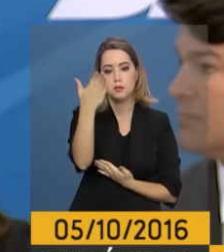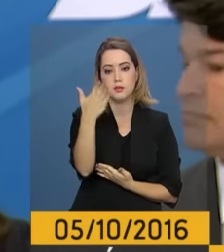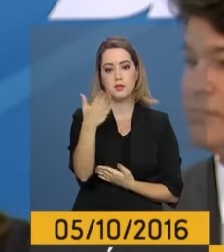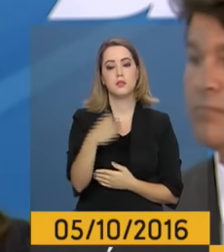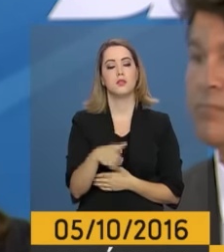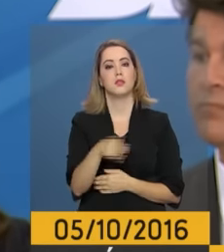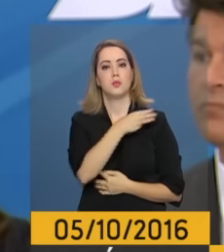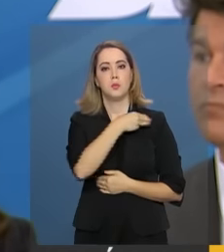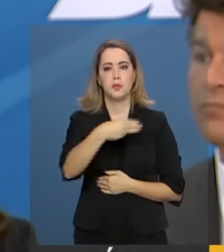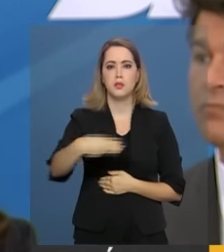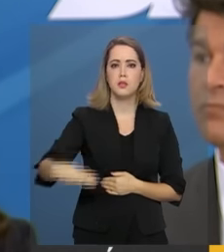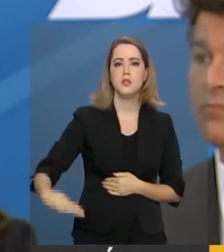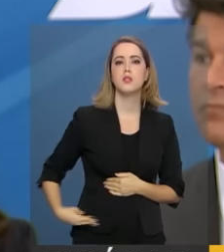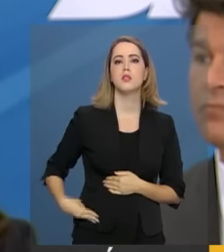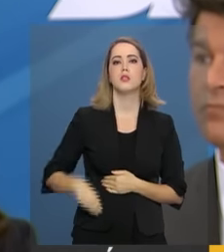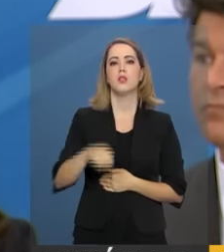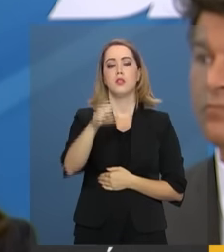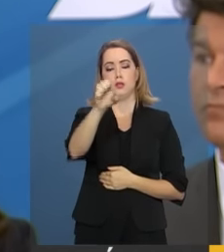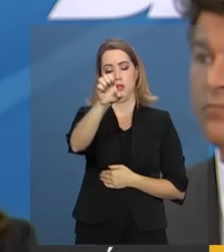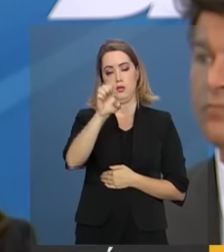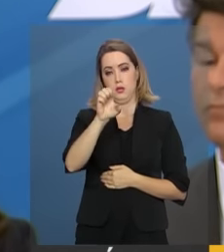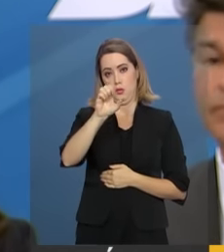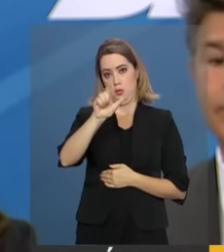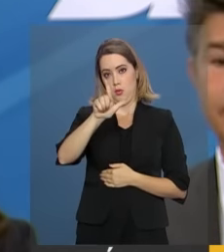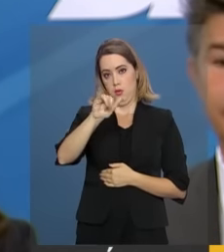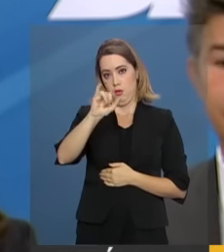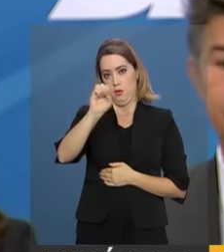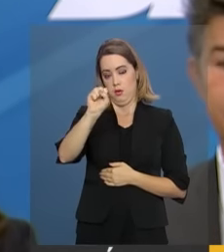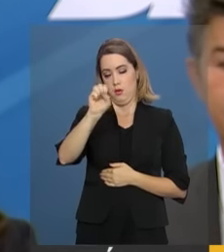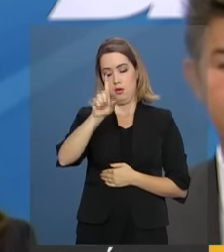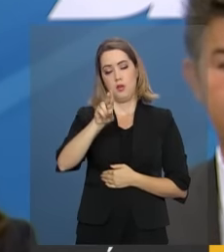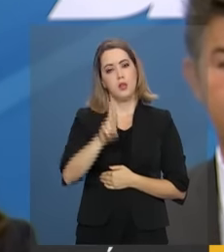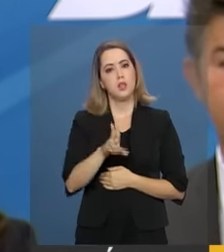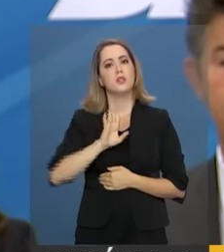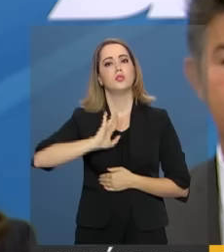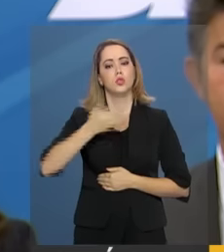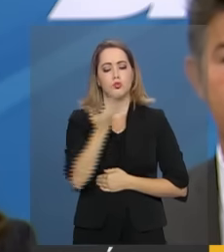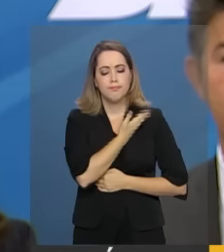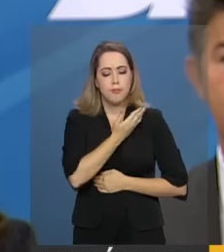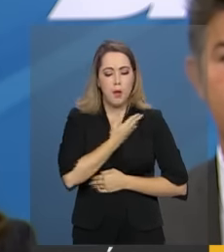nosso querido grande parceiro de vida, né, ao longo de toda a vida, aí,